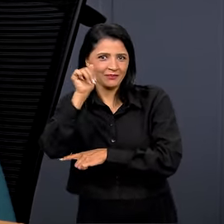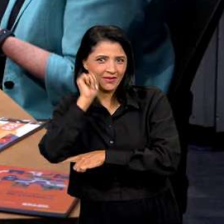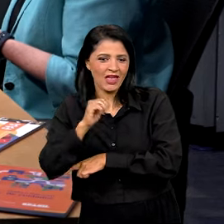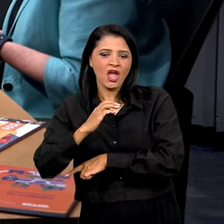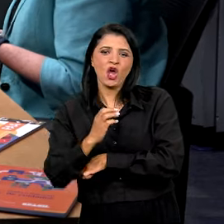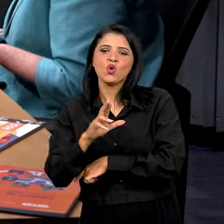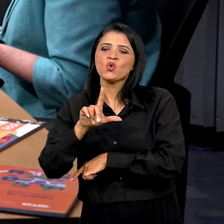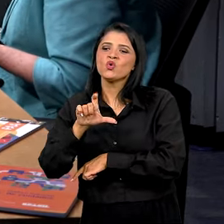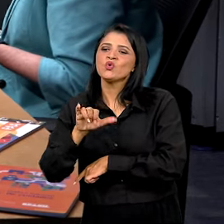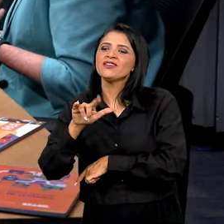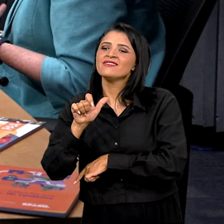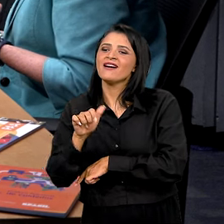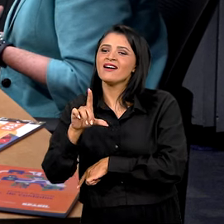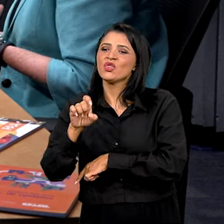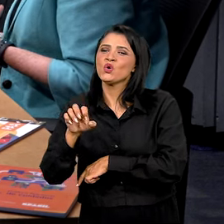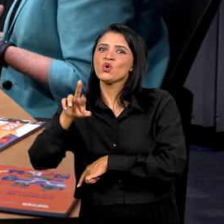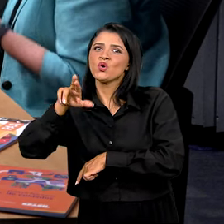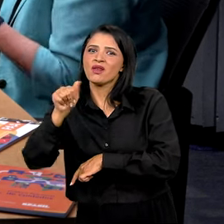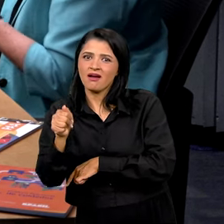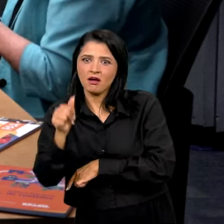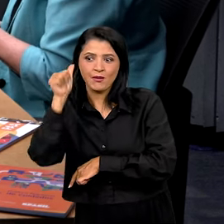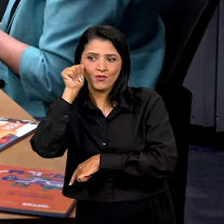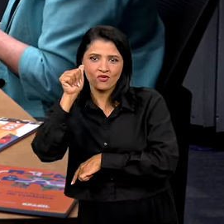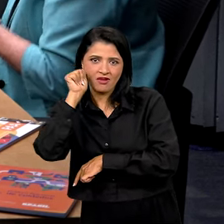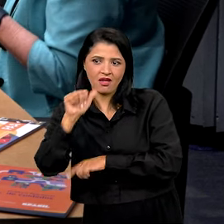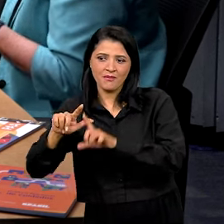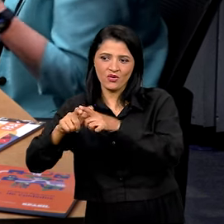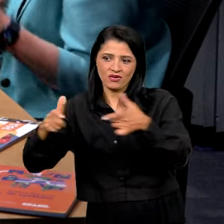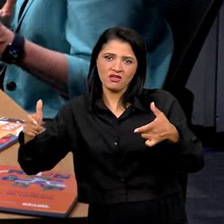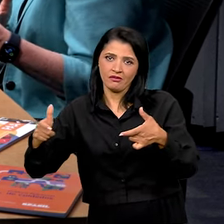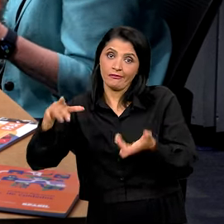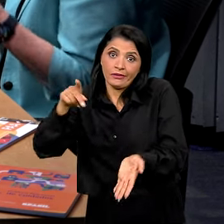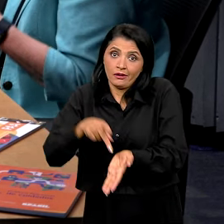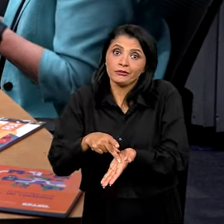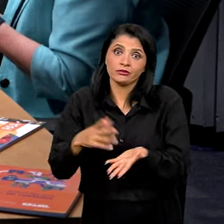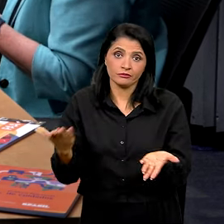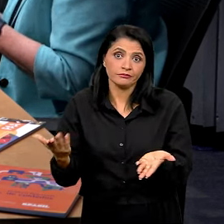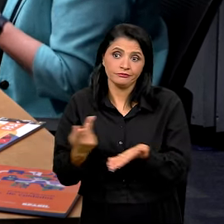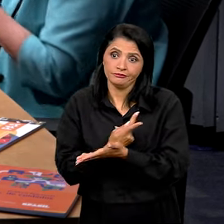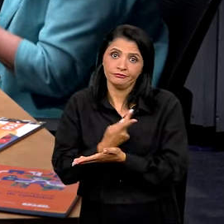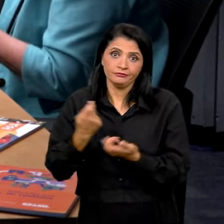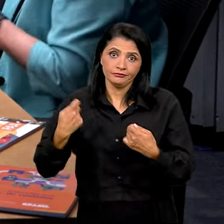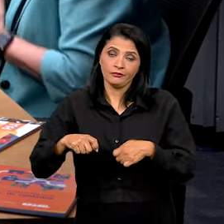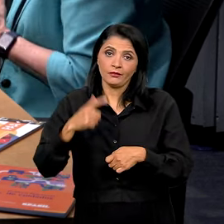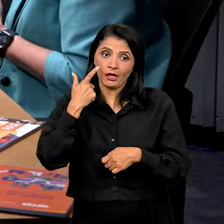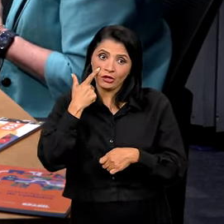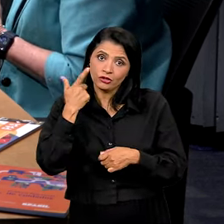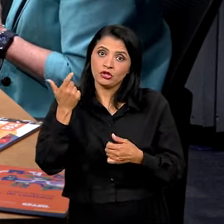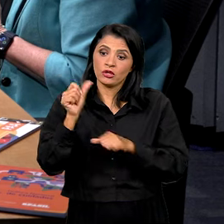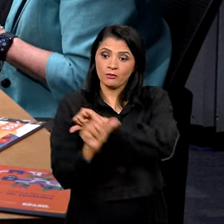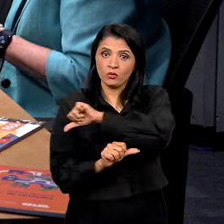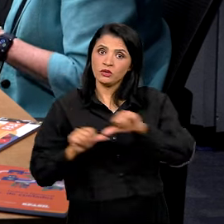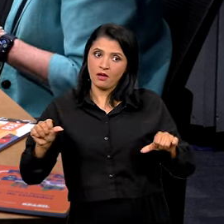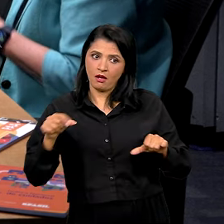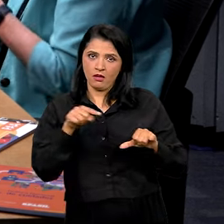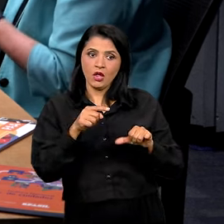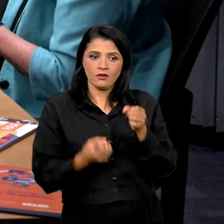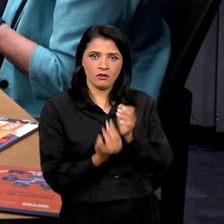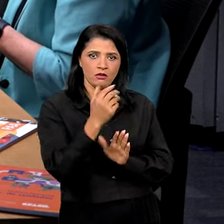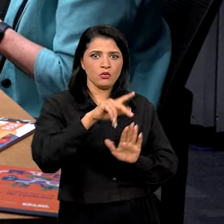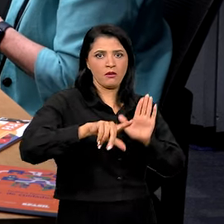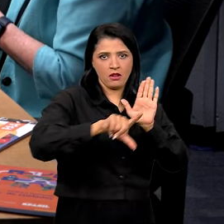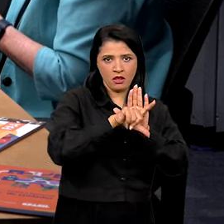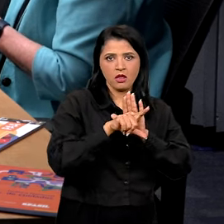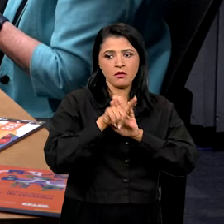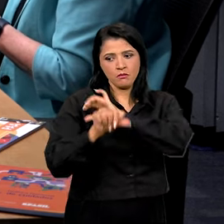eu tô falando no feminino porque essa é a realidade não deveria ser mas essa essa é uma realidade que a gente quer transformar com a política mas é